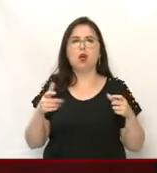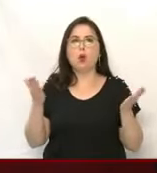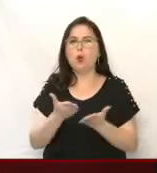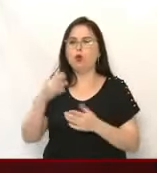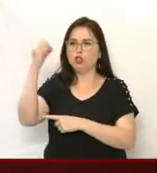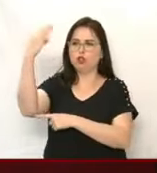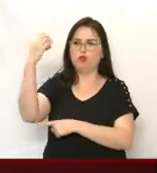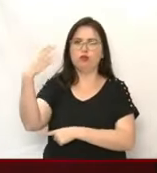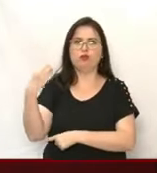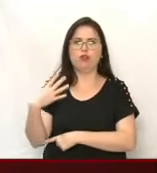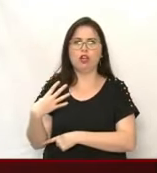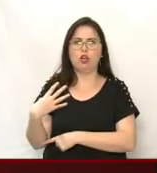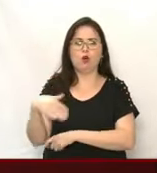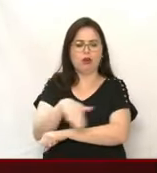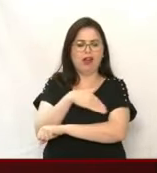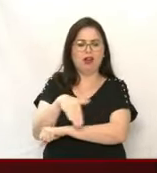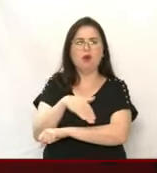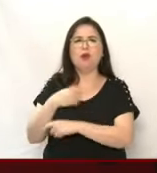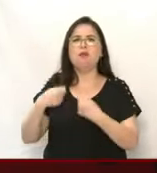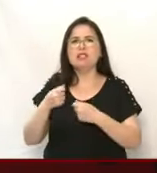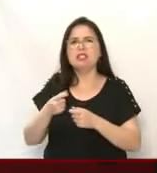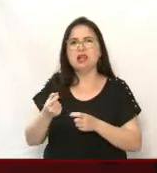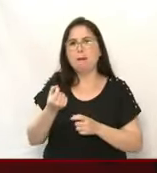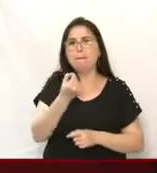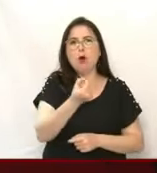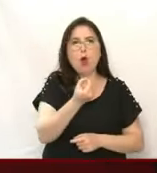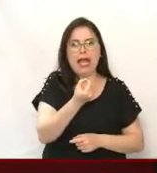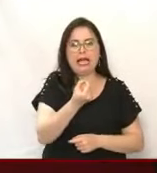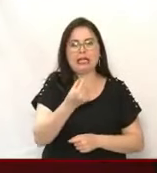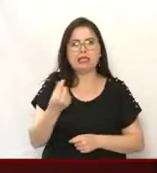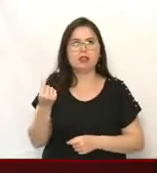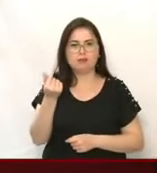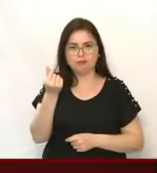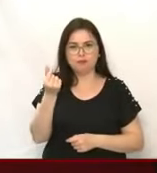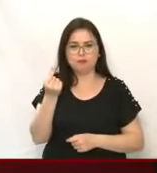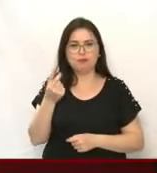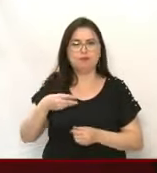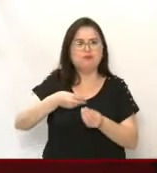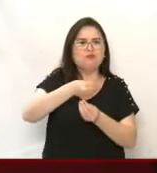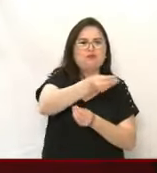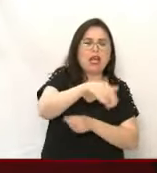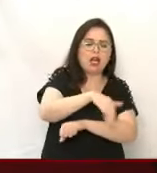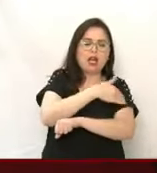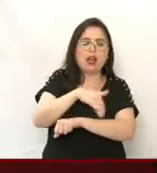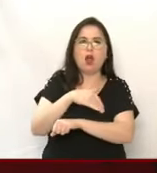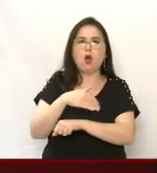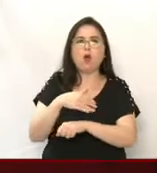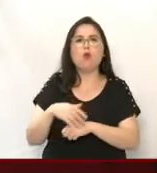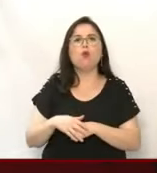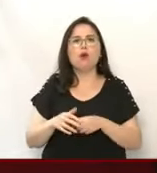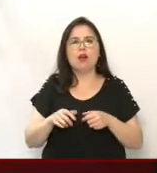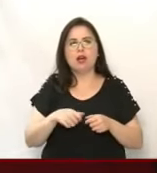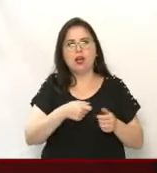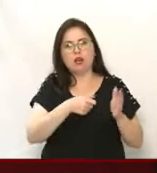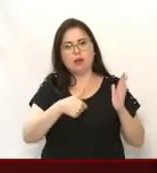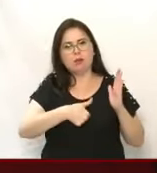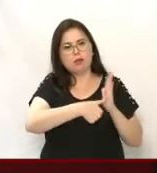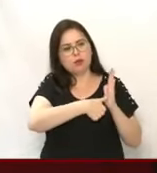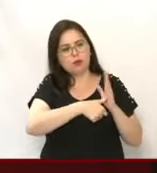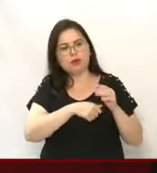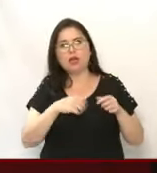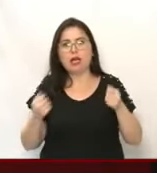Hoje a gente tem que andar com saquinho de moeda no carro para dar ali para uma pessoa que está necessitada com cartazinho, me dê um